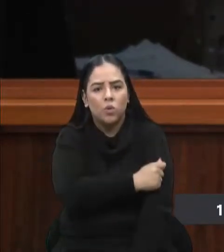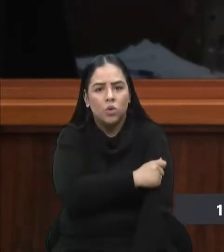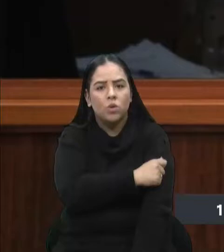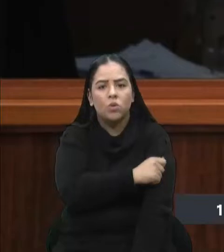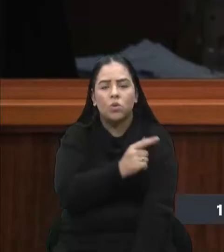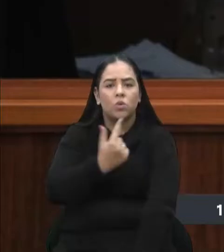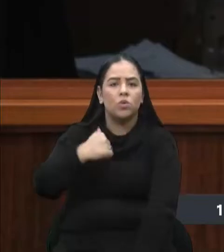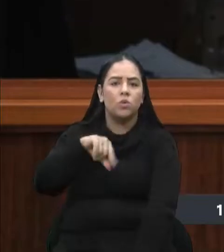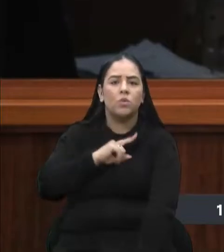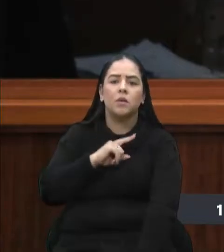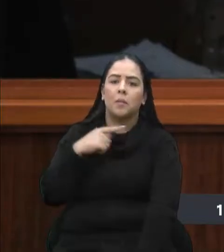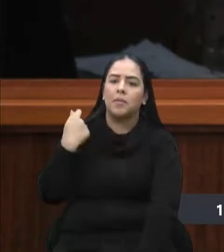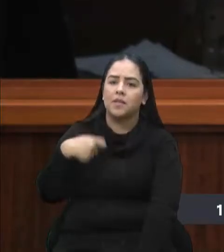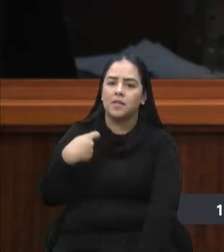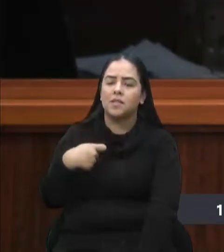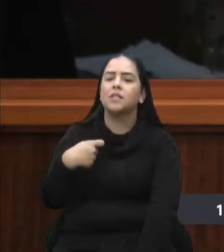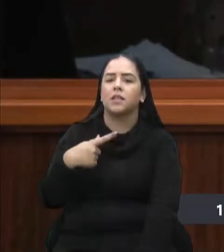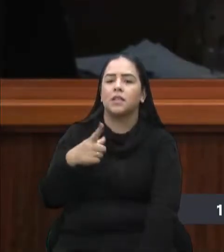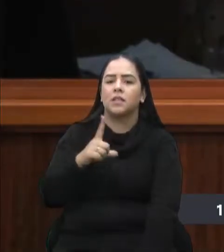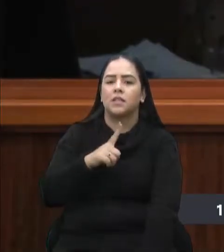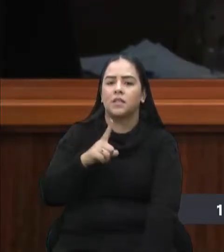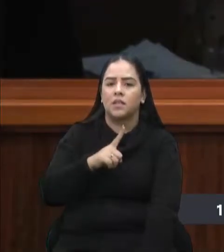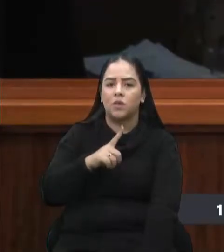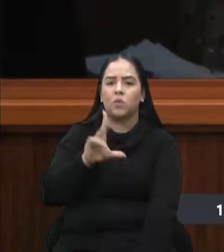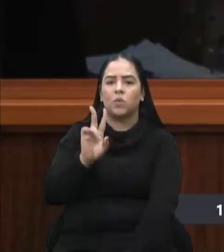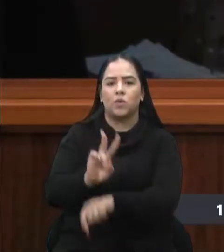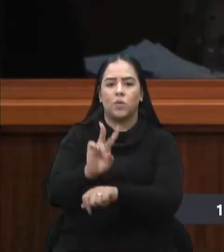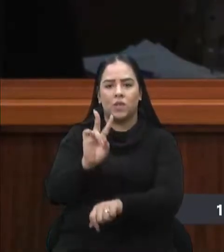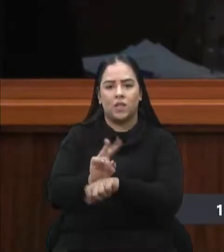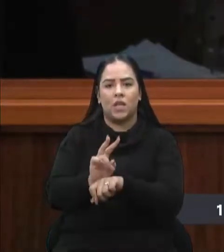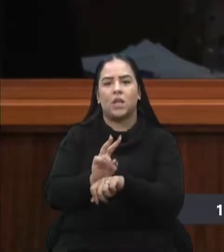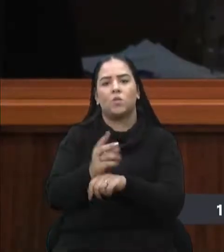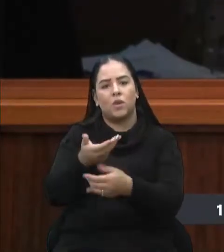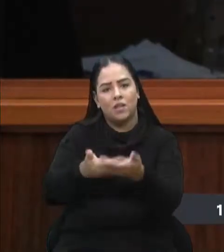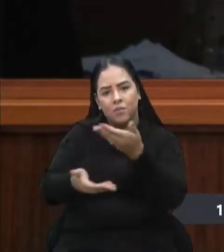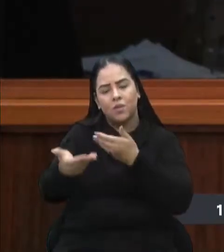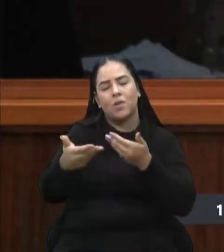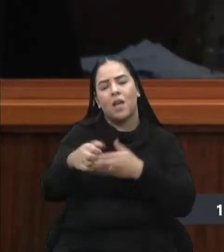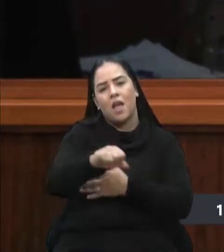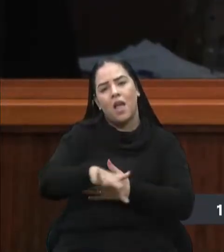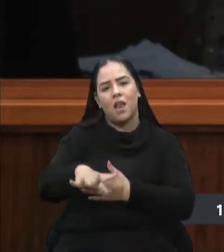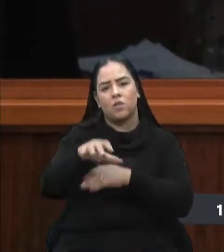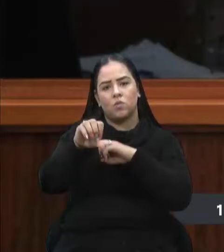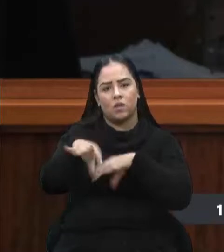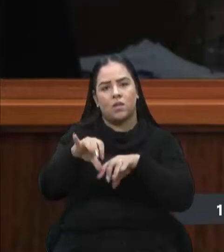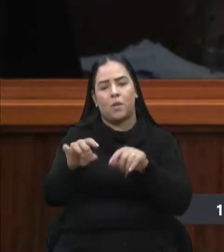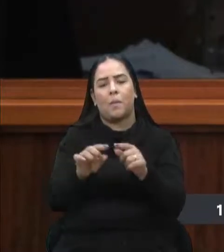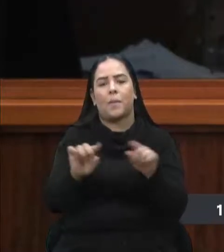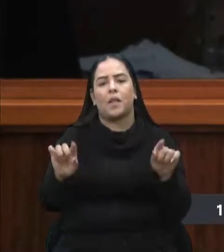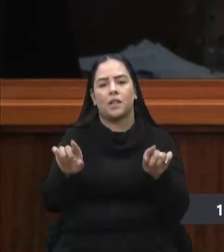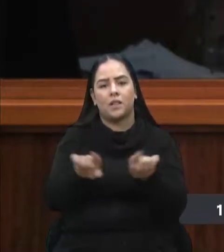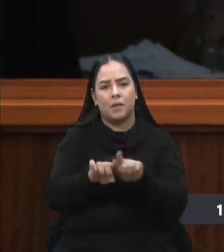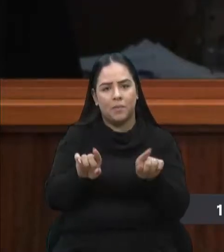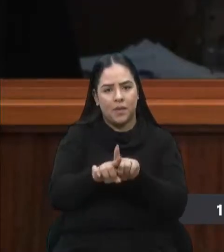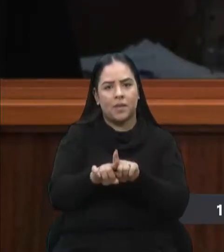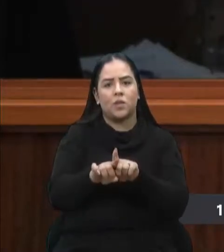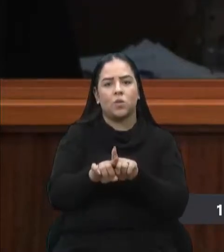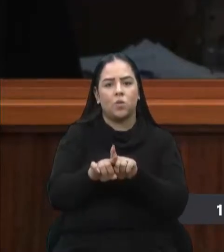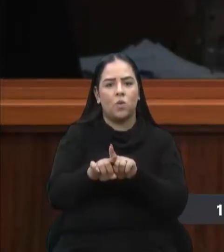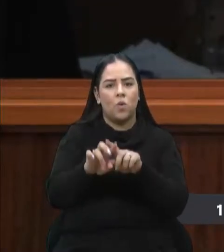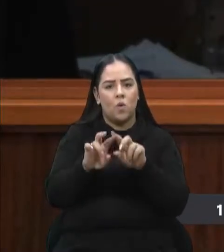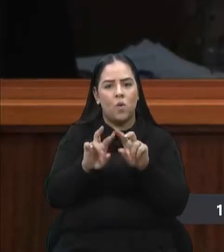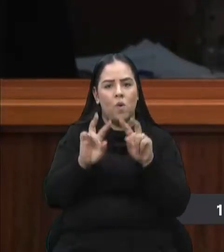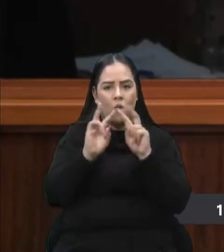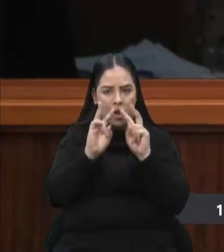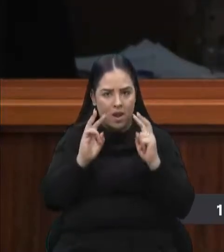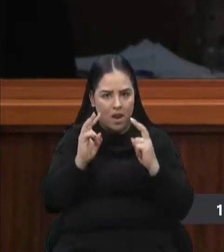gente tem que ter, não só um atendimento na área da educação, mas também um olhar diferenciado que